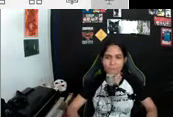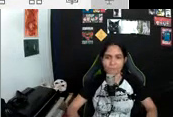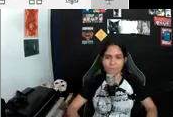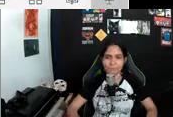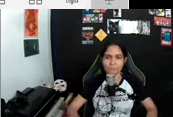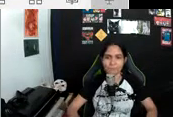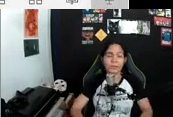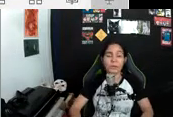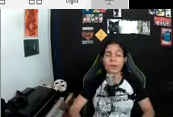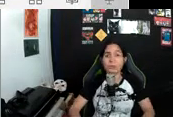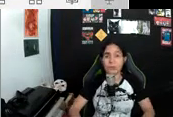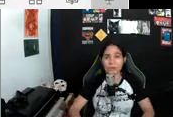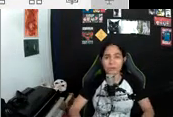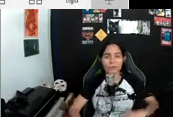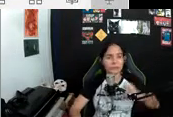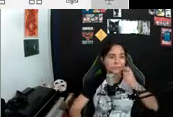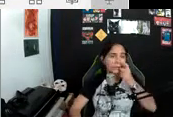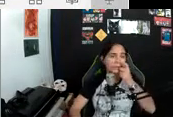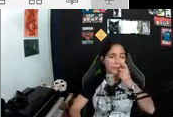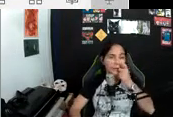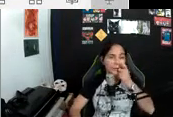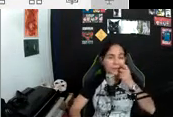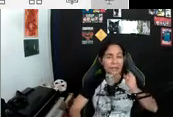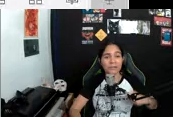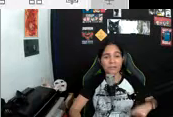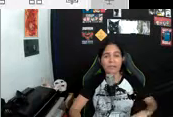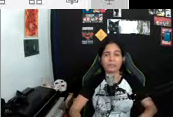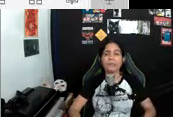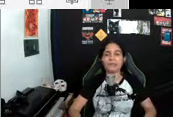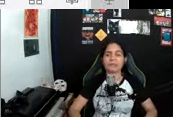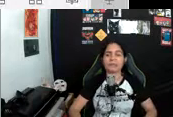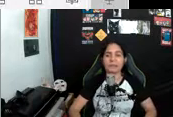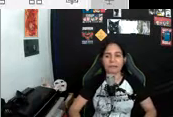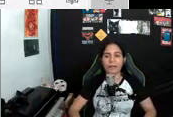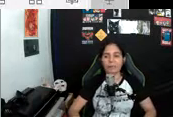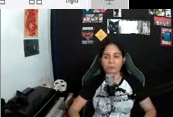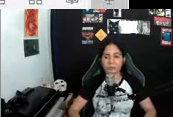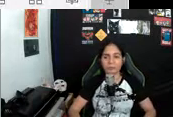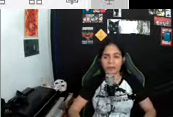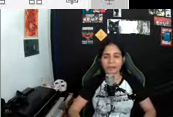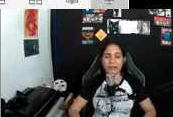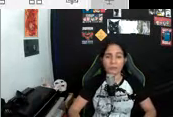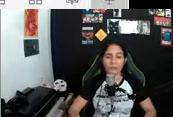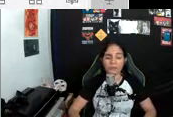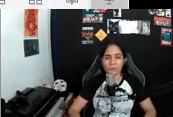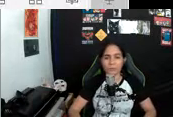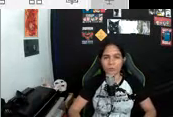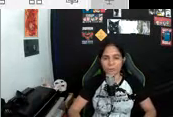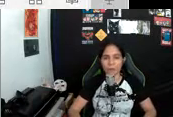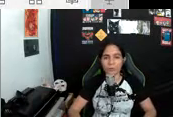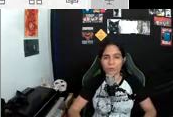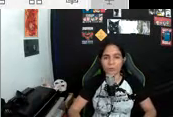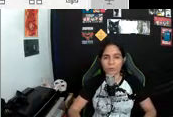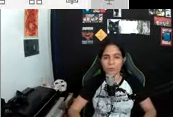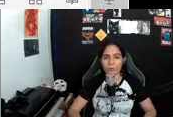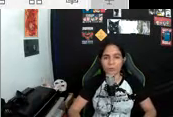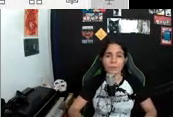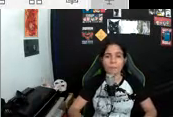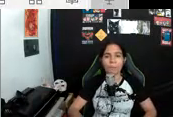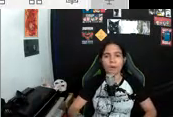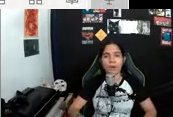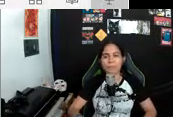atividade. No artigo 63, desenvolver suas atividades profissionais em condições de trabalho